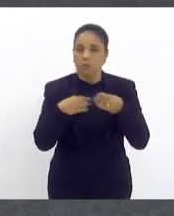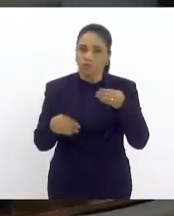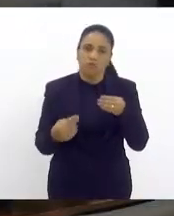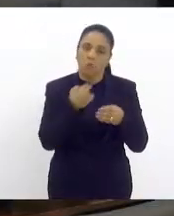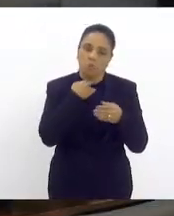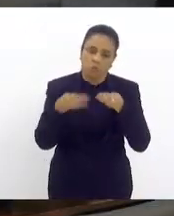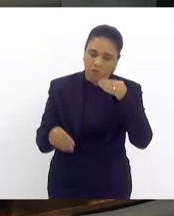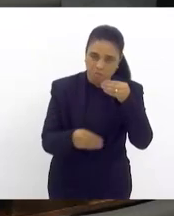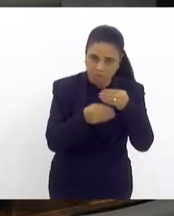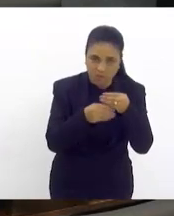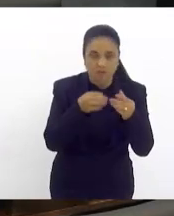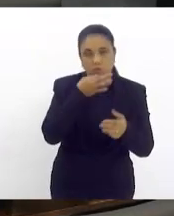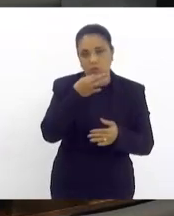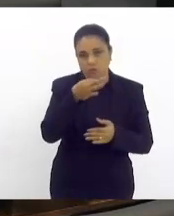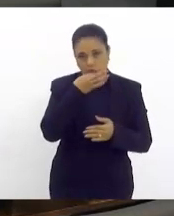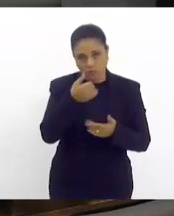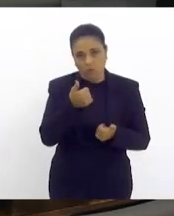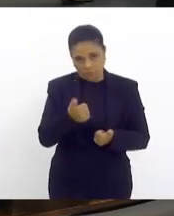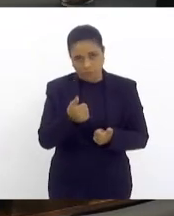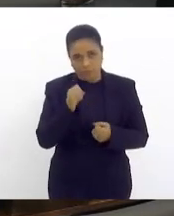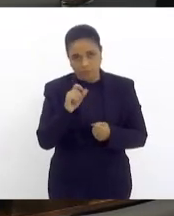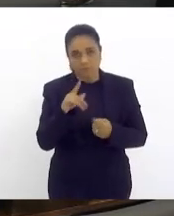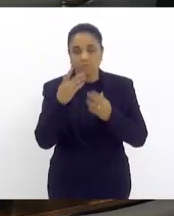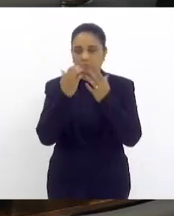tá bom Parabéns deputado